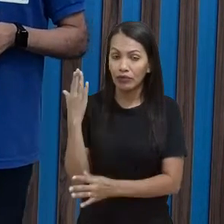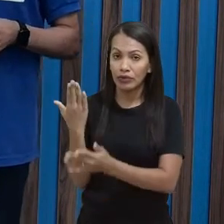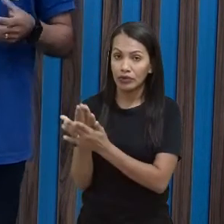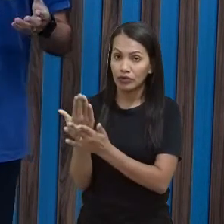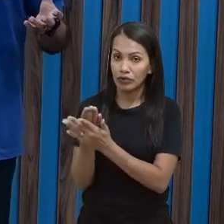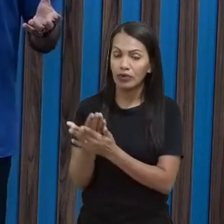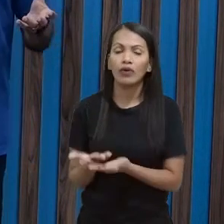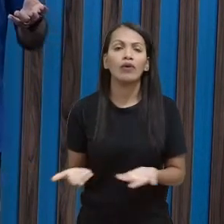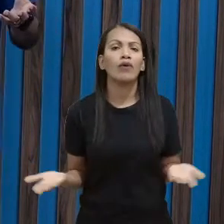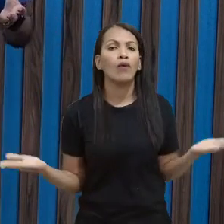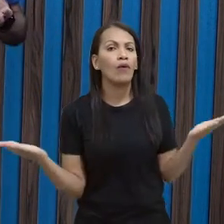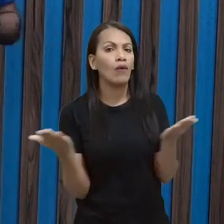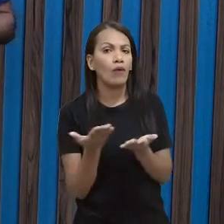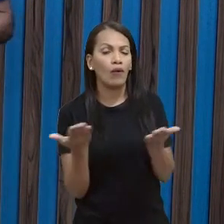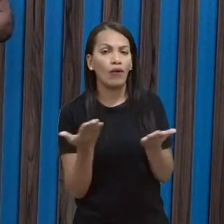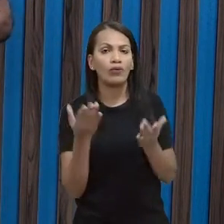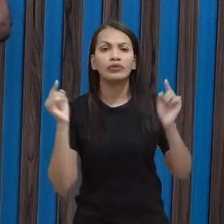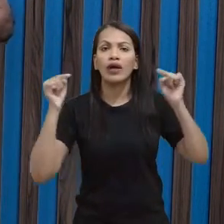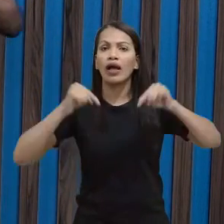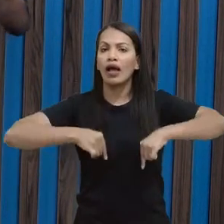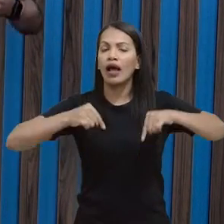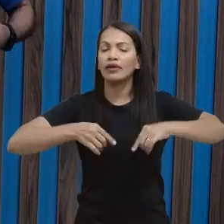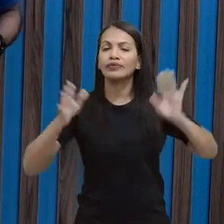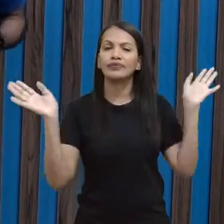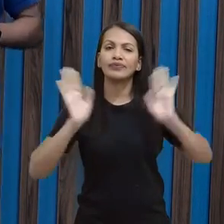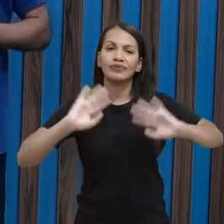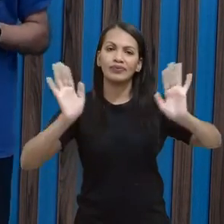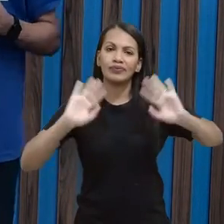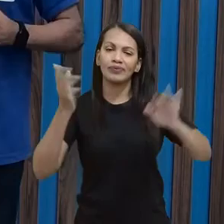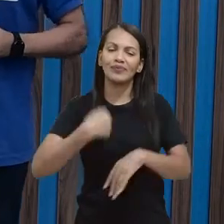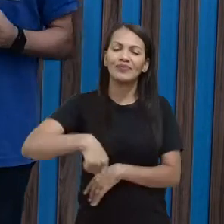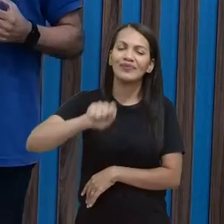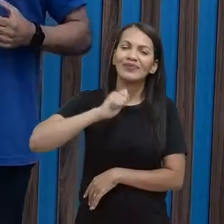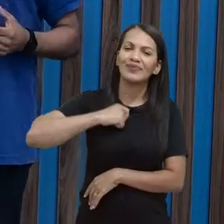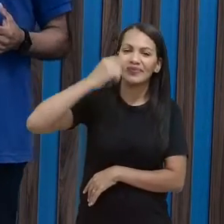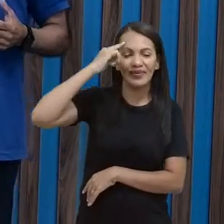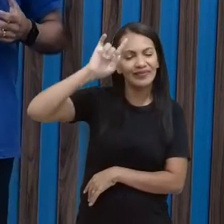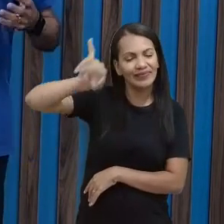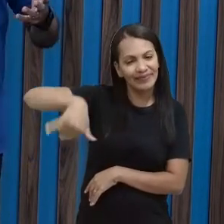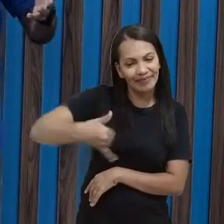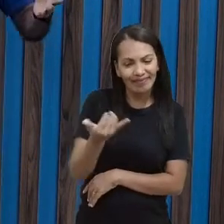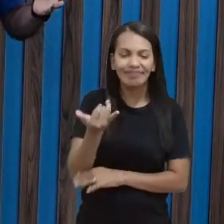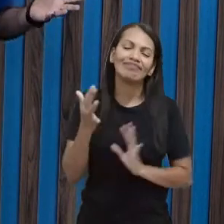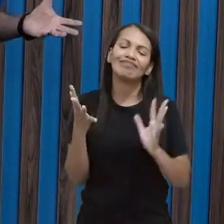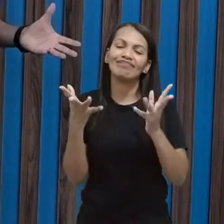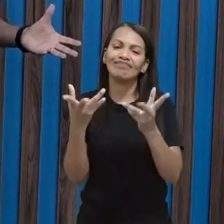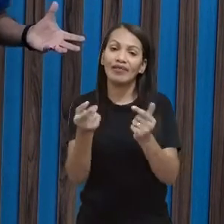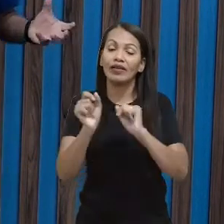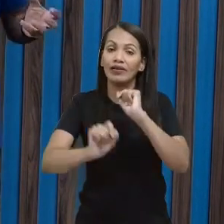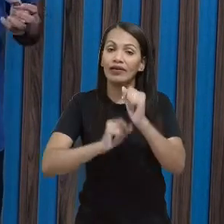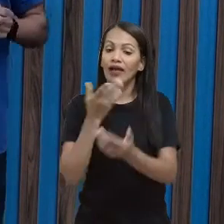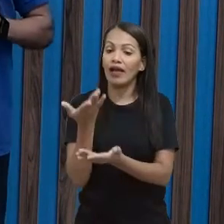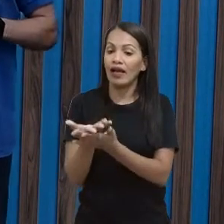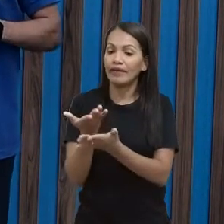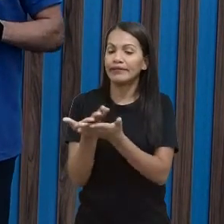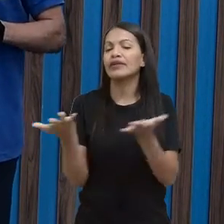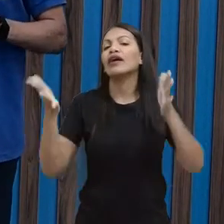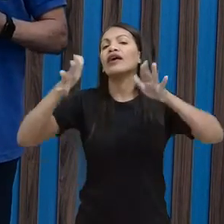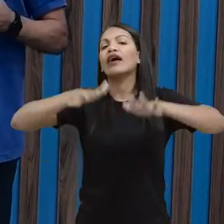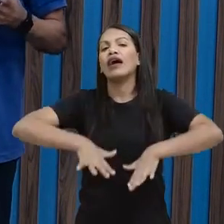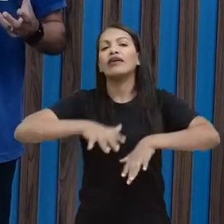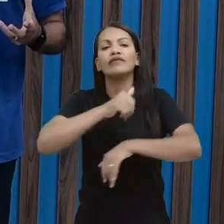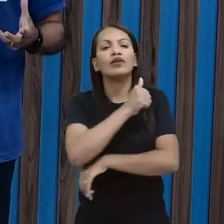gente. Hoje estão conosco aqui a nossa intérprete Jéssica Anjo, dando aquele show, abrilhantando aqui ainda mais essa aula,